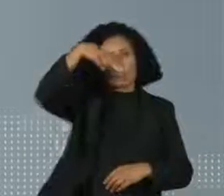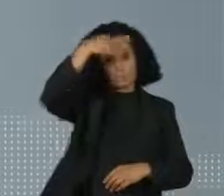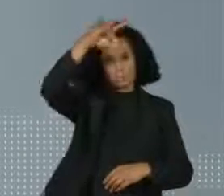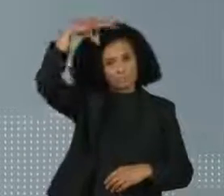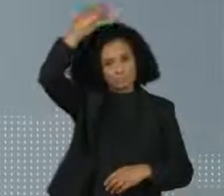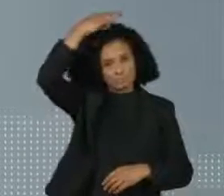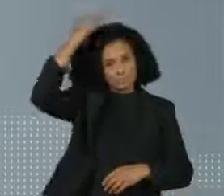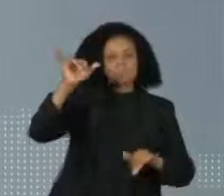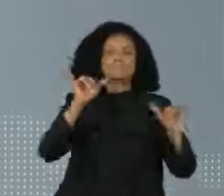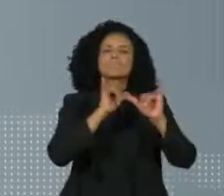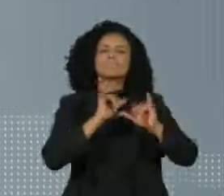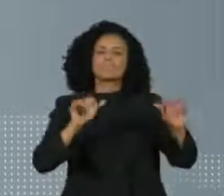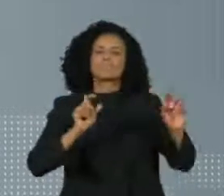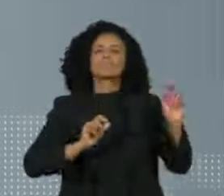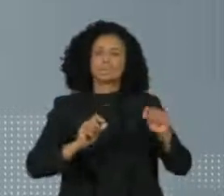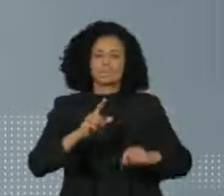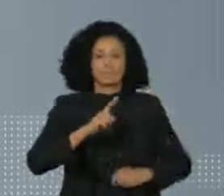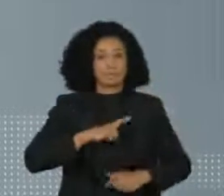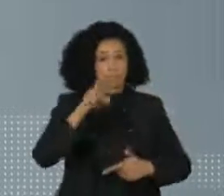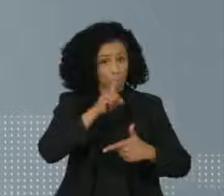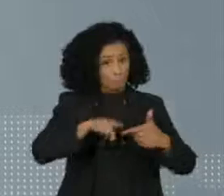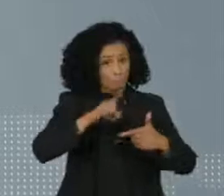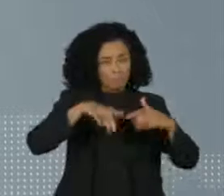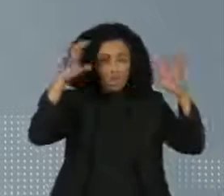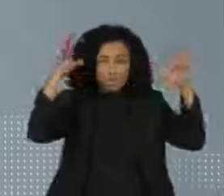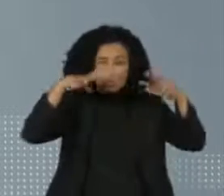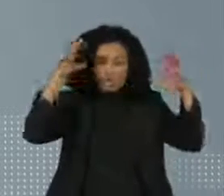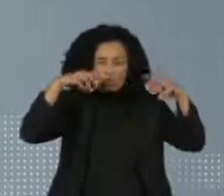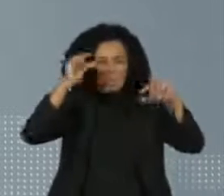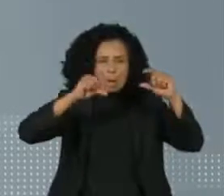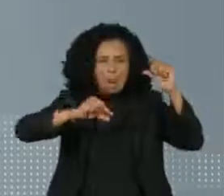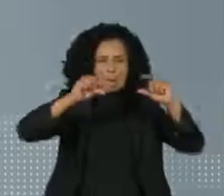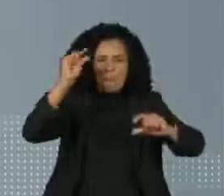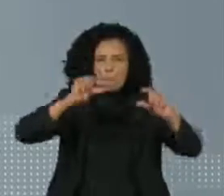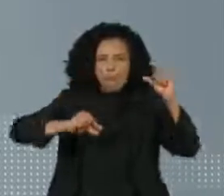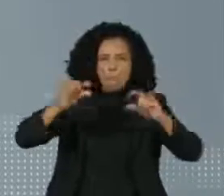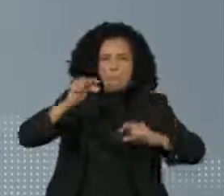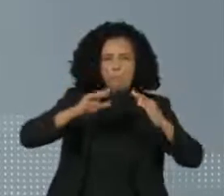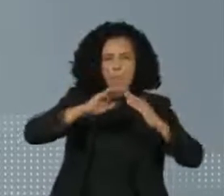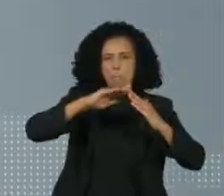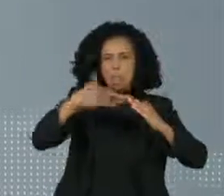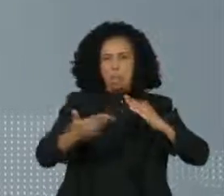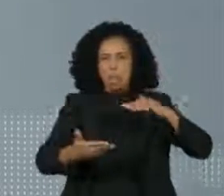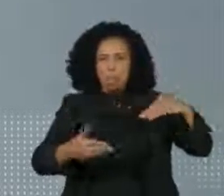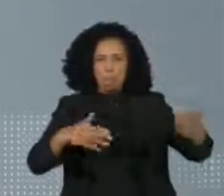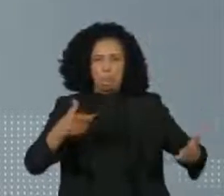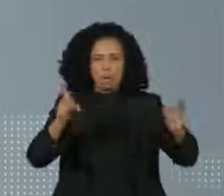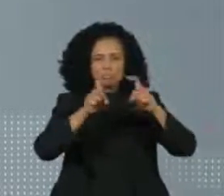cidade foi muito atingido. A chuva de granizo e os ventos fortes destelharam o local, destruindo